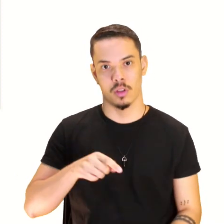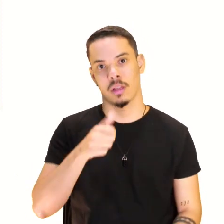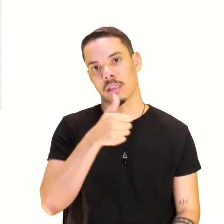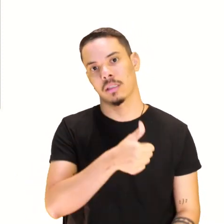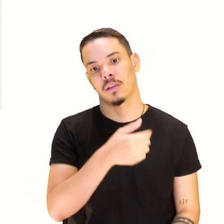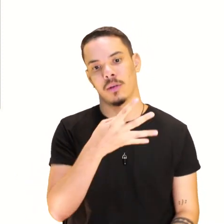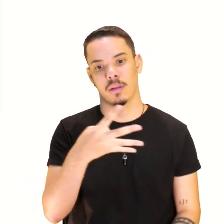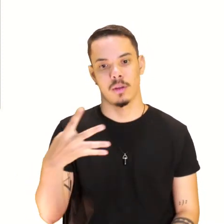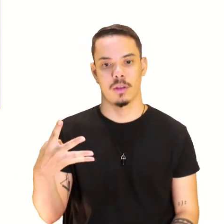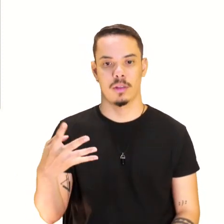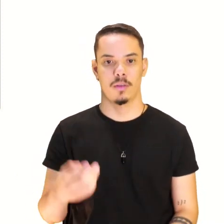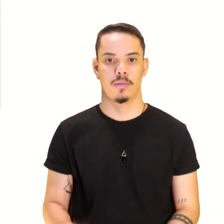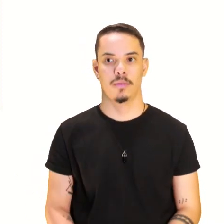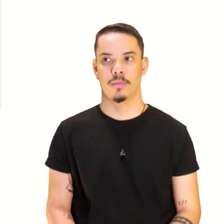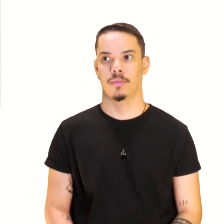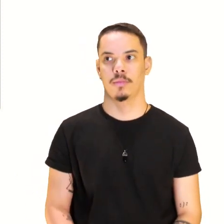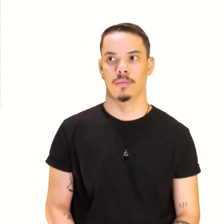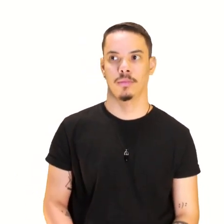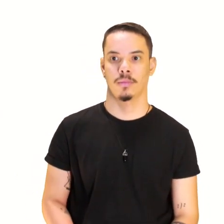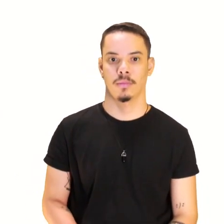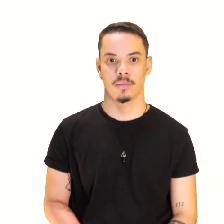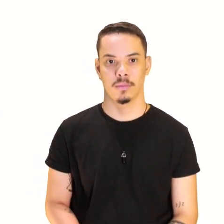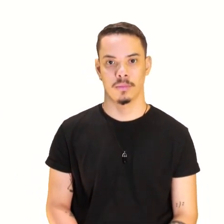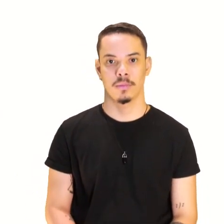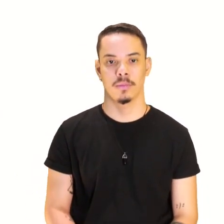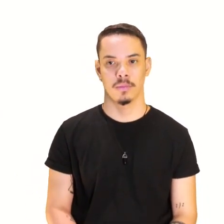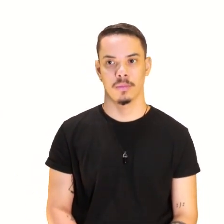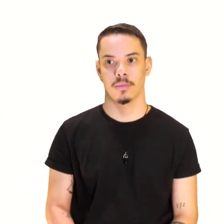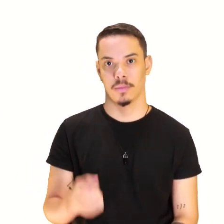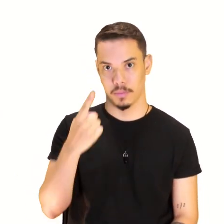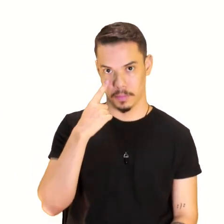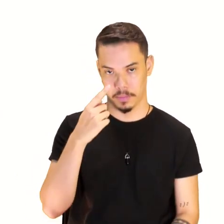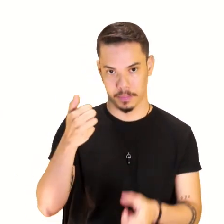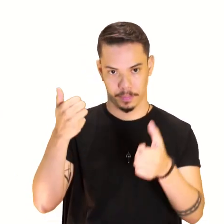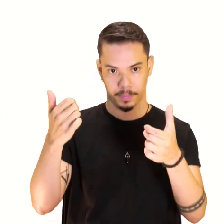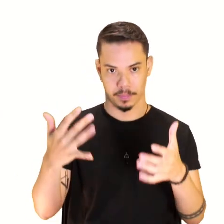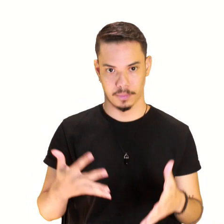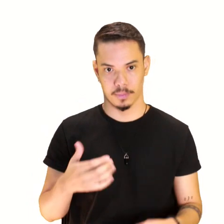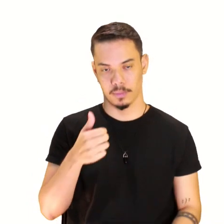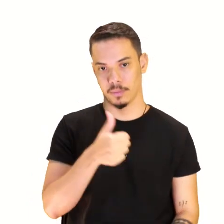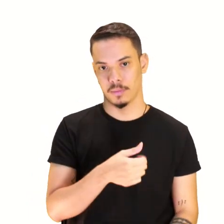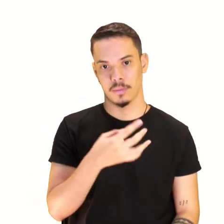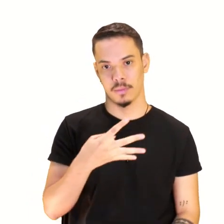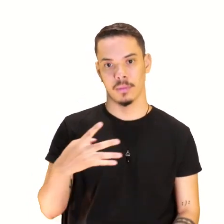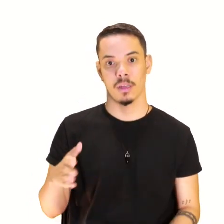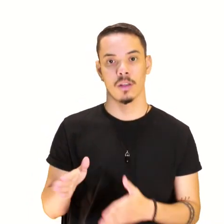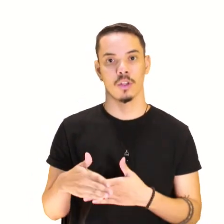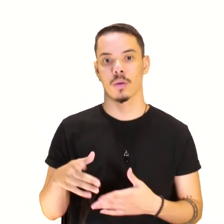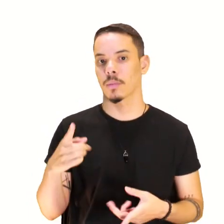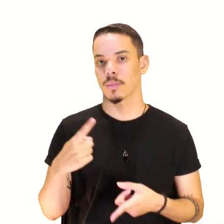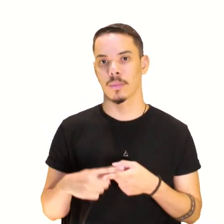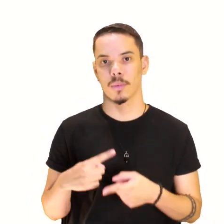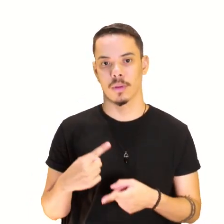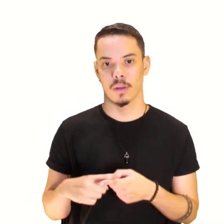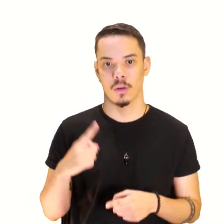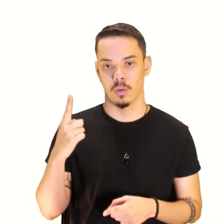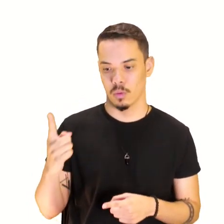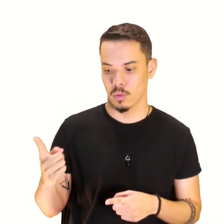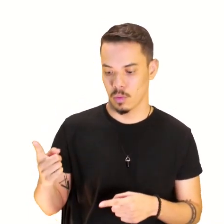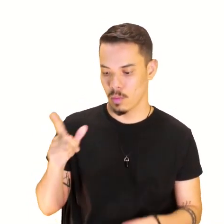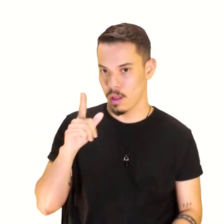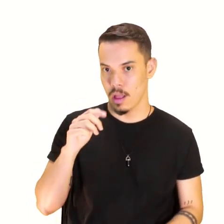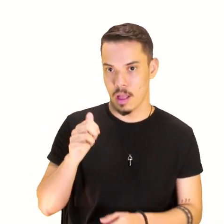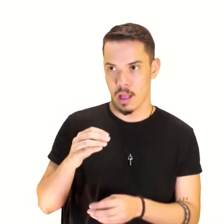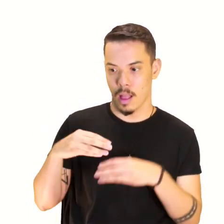144 tijolos. Eu acho que tem a explicação na outra folha. Quer ver? Bora ver então. Aí, ó. 144 tijolos porque um saco de areia